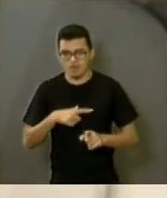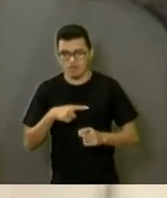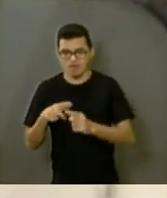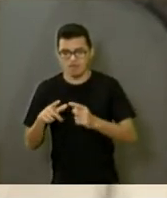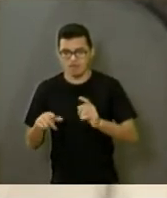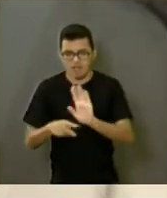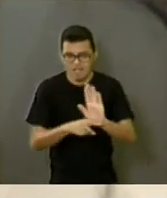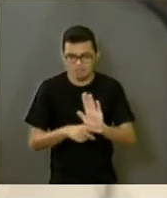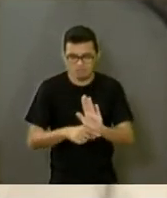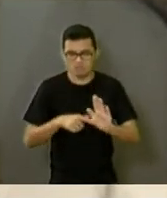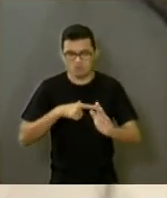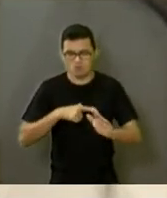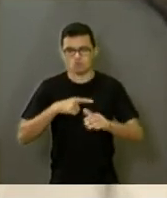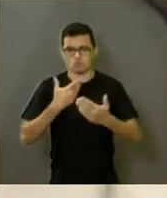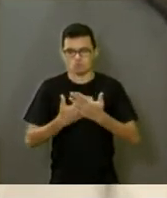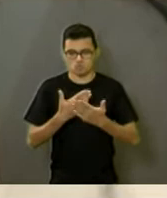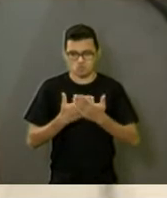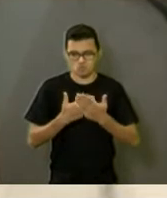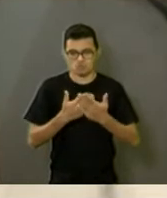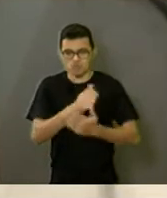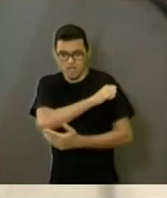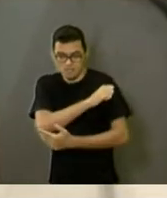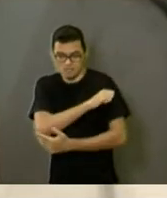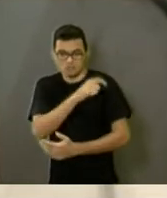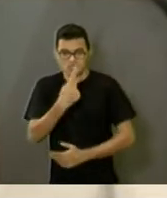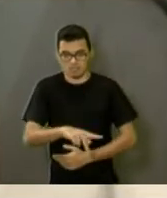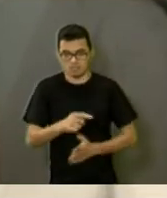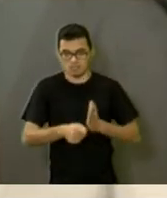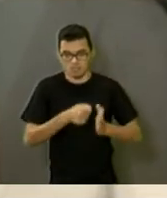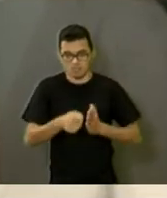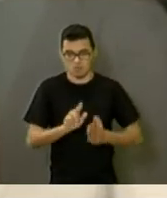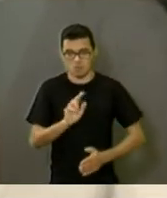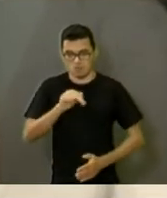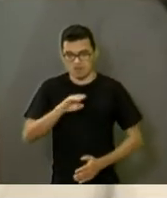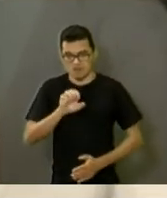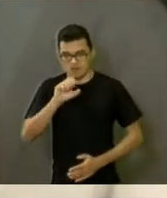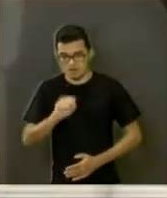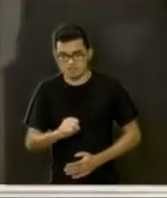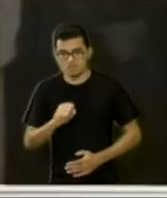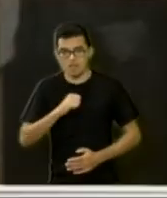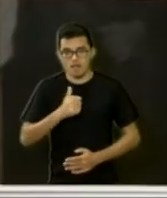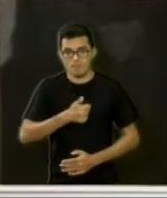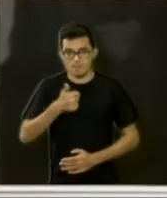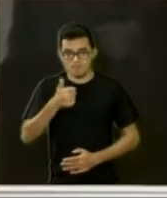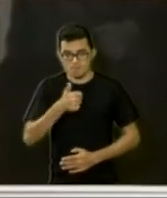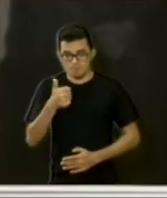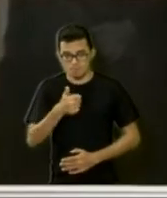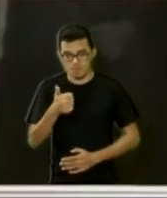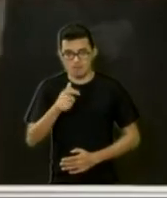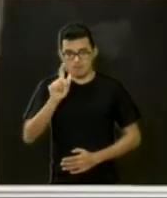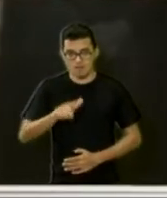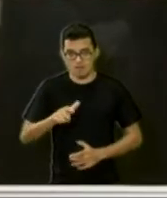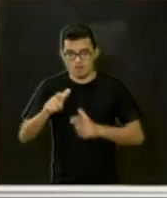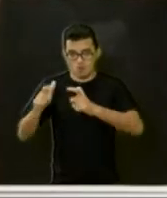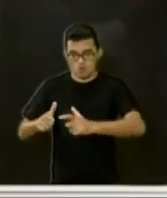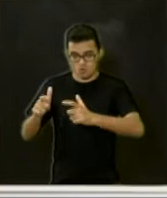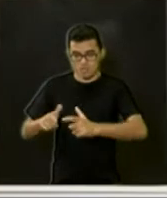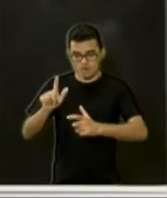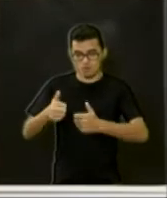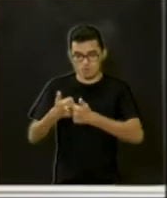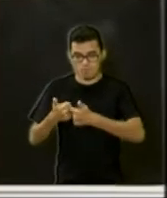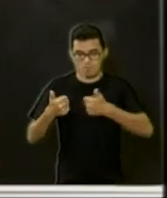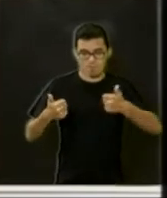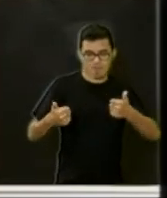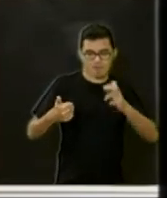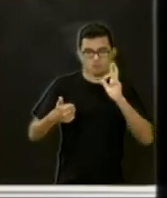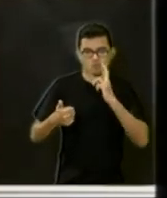Estudantes Secundaristas de Araraquara, a UMESA. É que a primeira sede da UMESA era em uma sala vizinha ao restaurante Dom